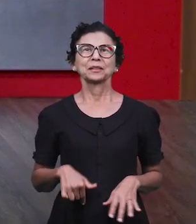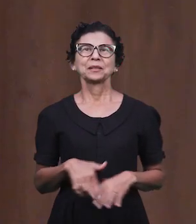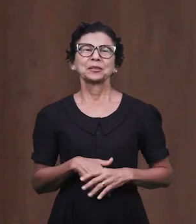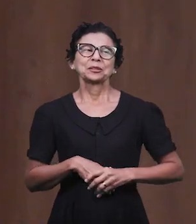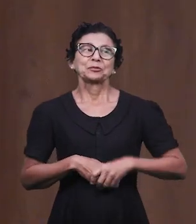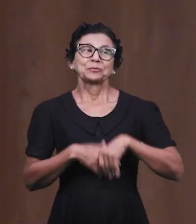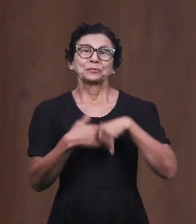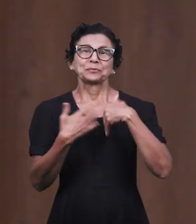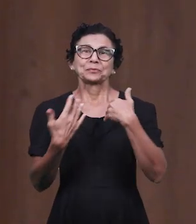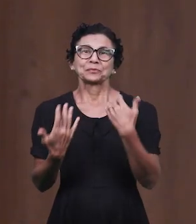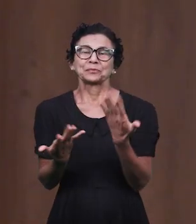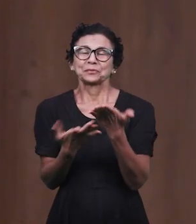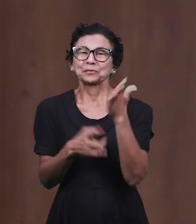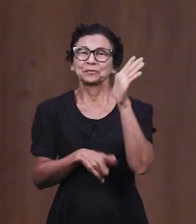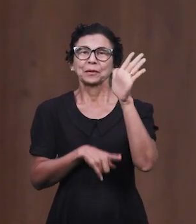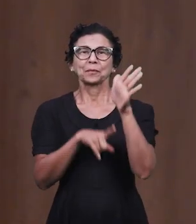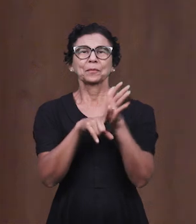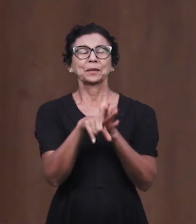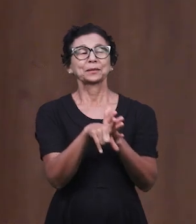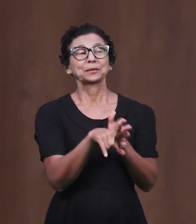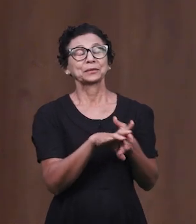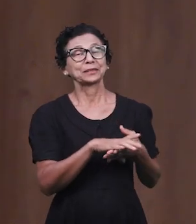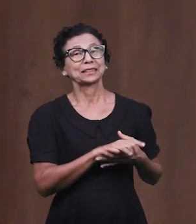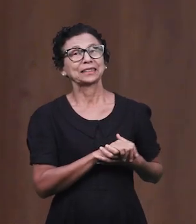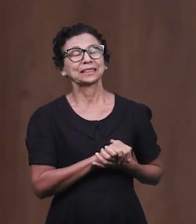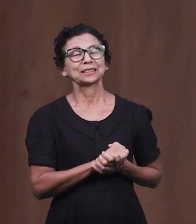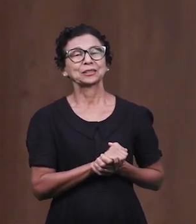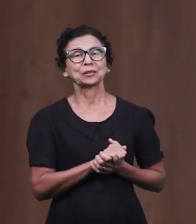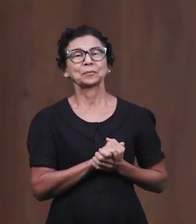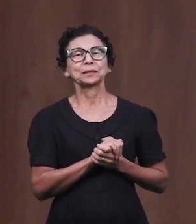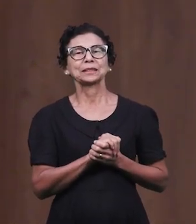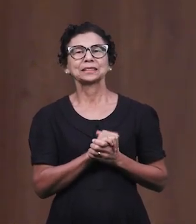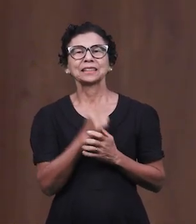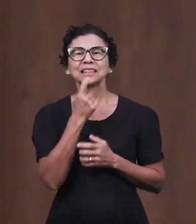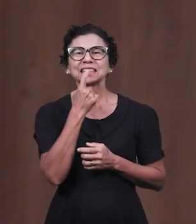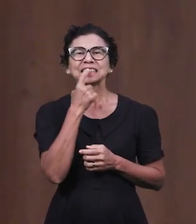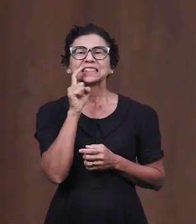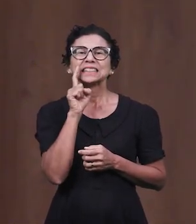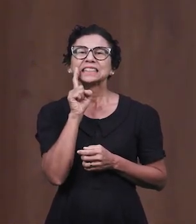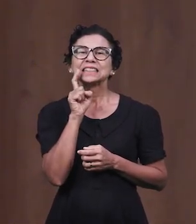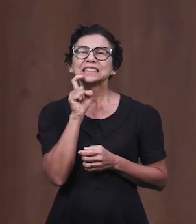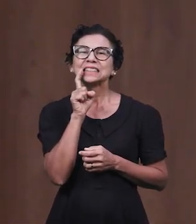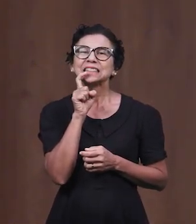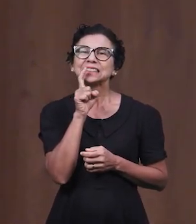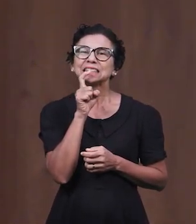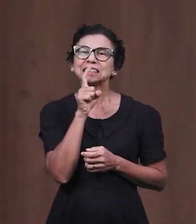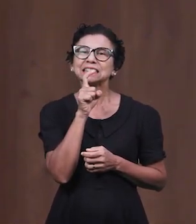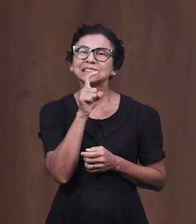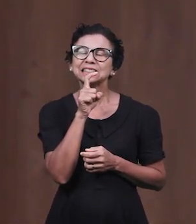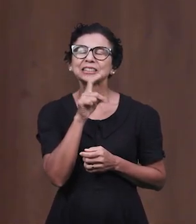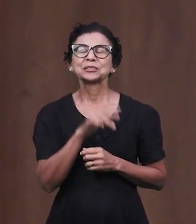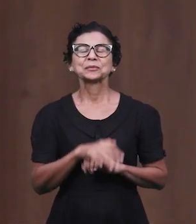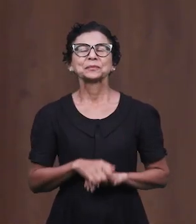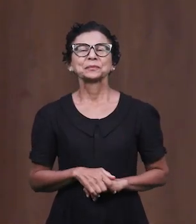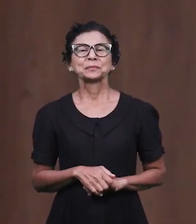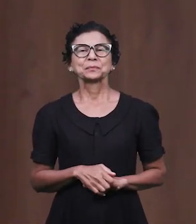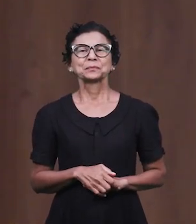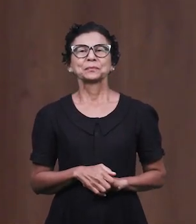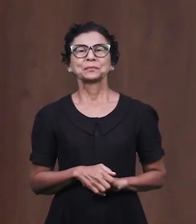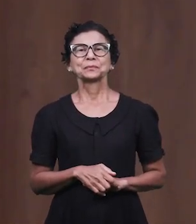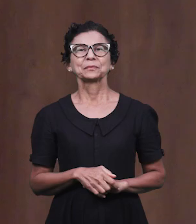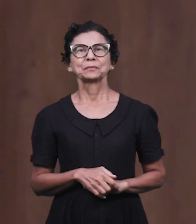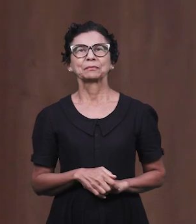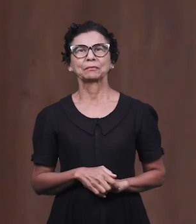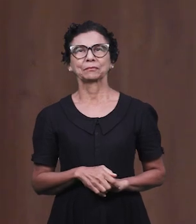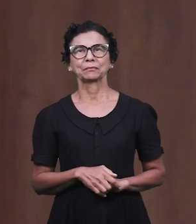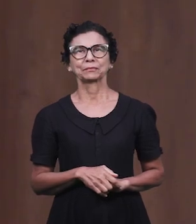meio polêmica, né? Que é sobre o que a gente estava falando, sobre as cáries, né? E